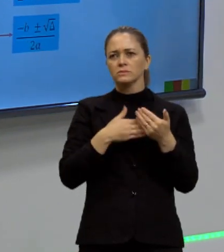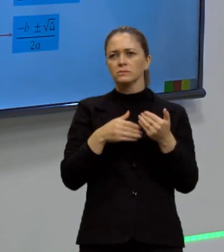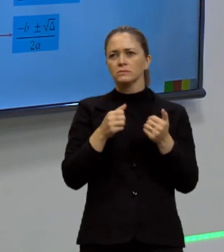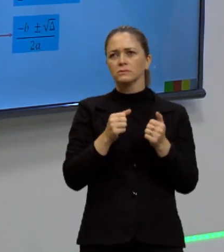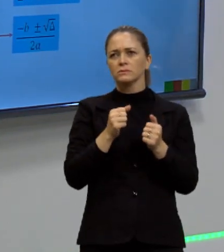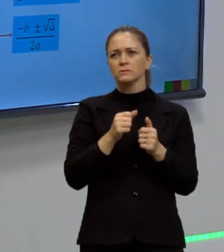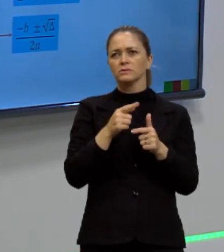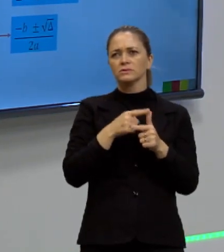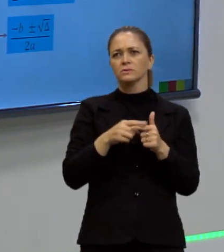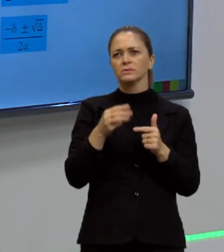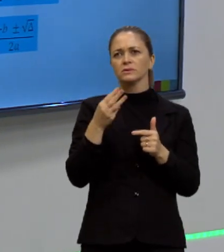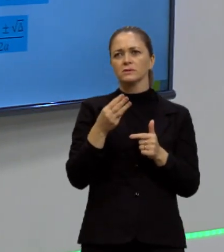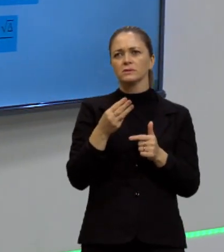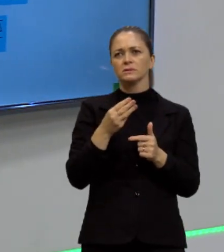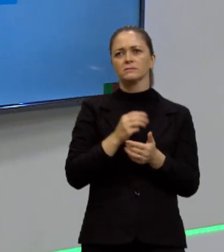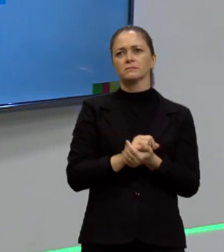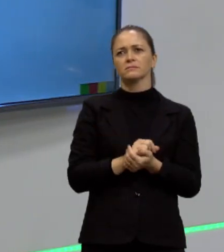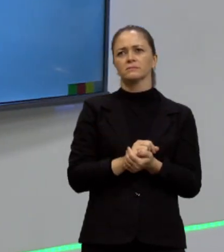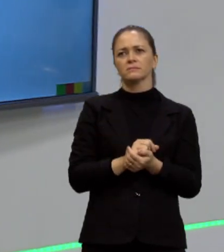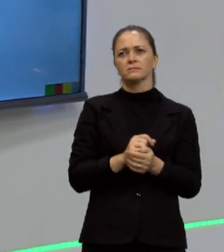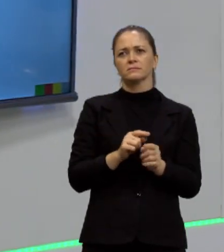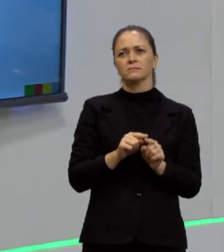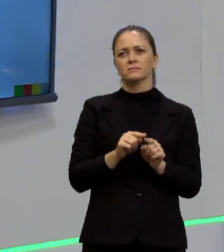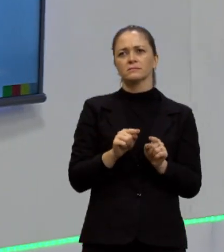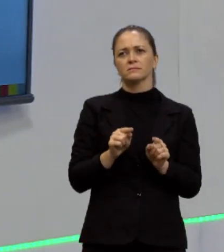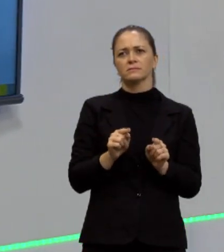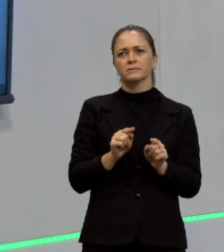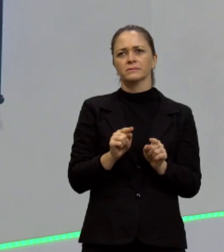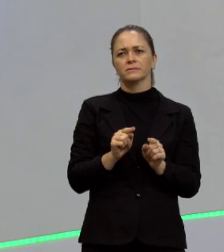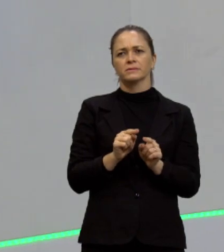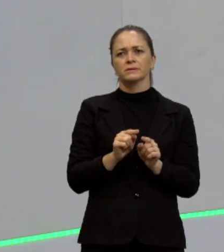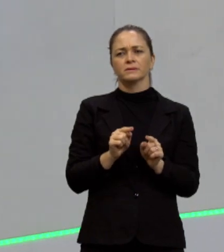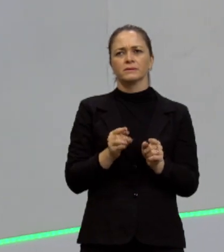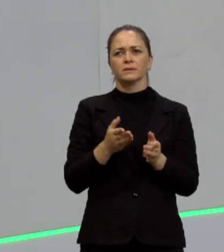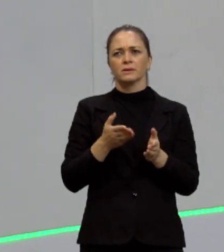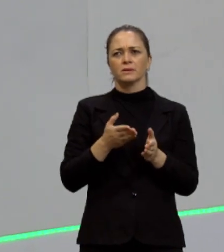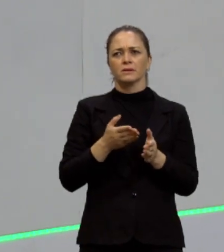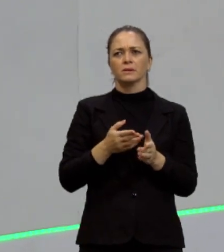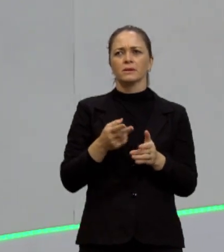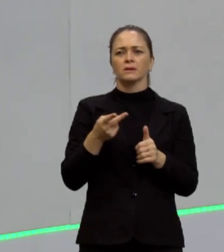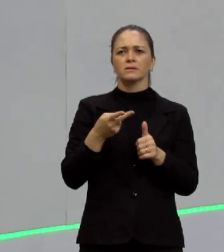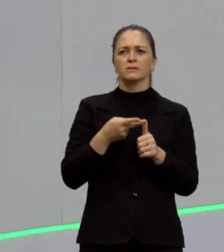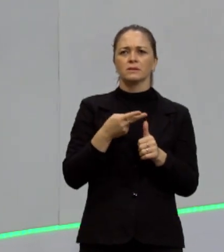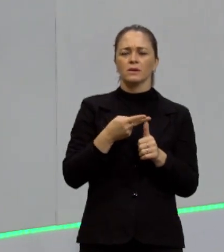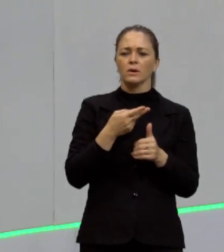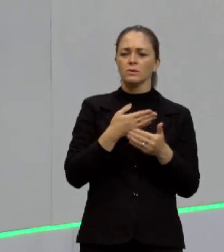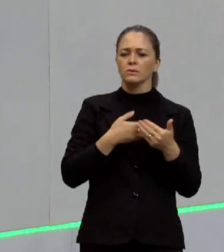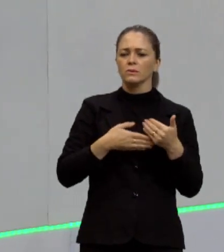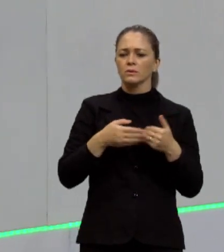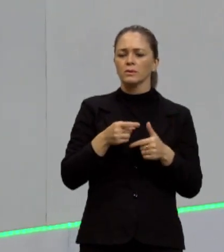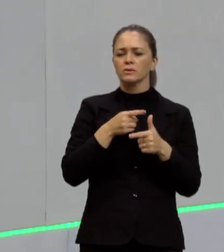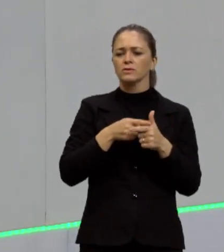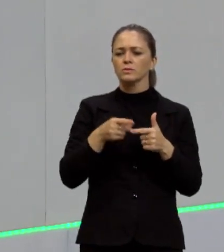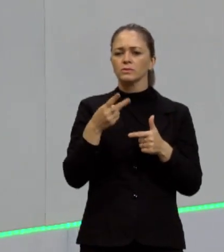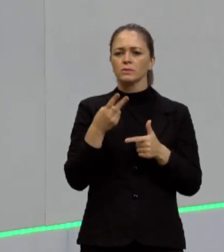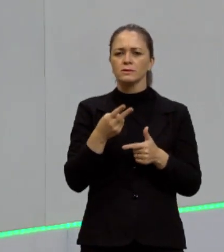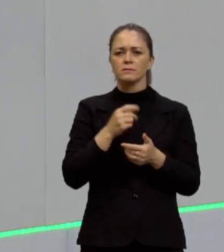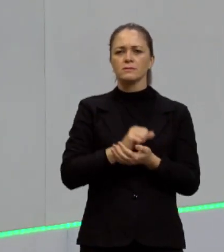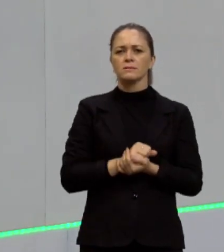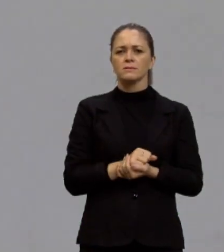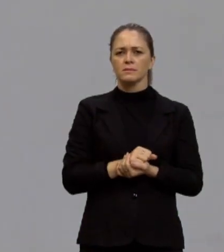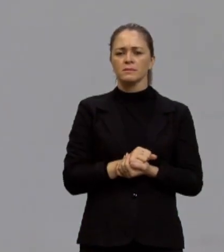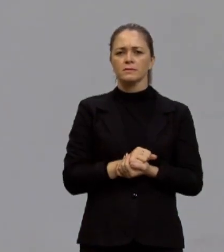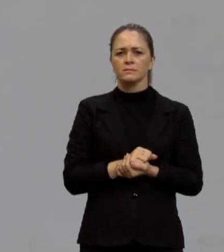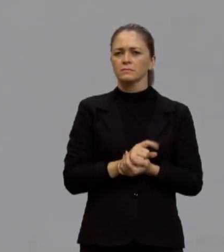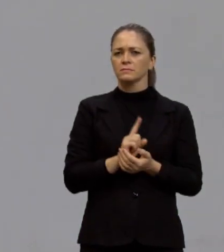3 e nós não dividimos por 3, certo? Agora, esta segunda equação, toda ela é divisível por 2